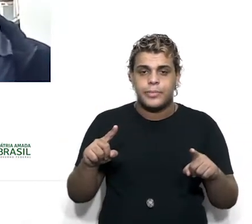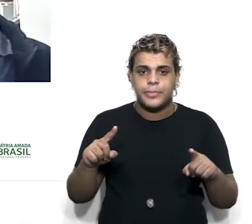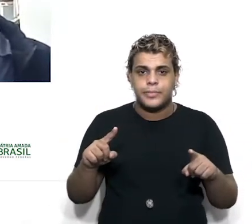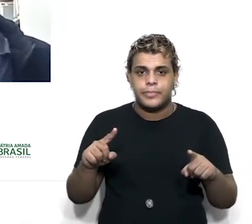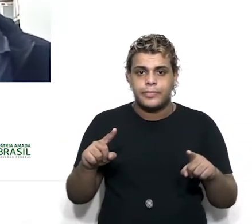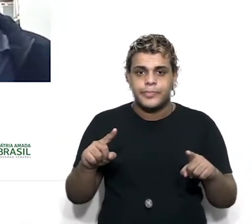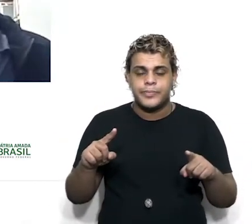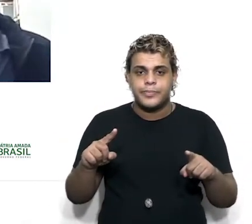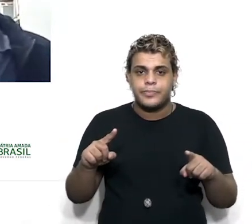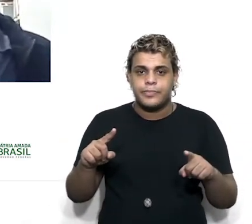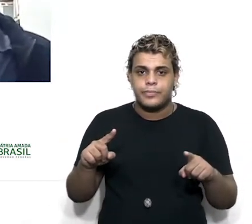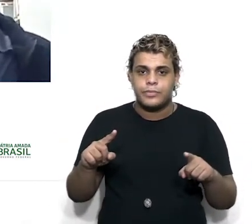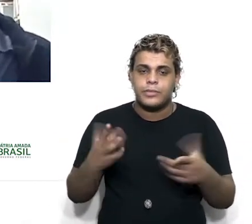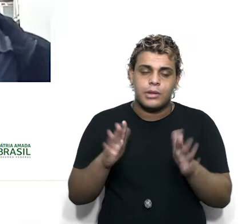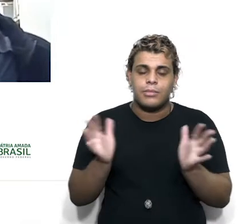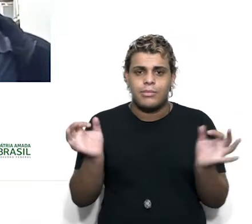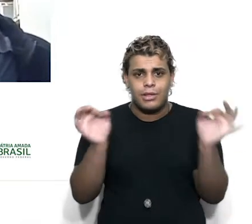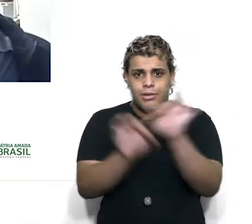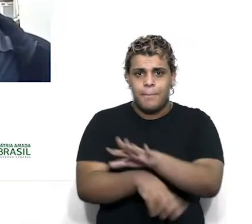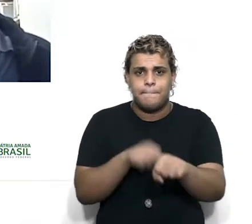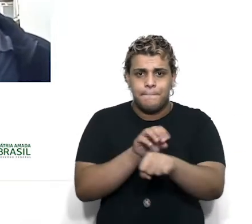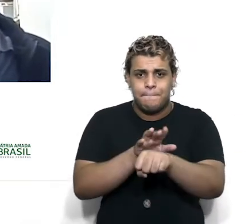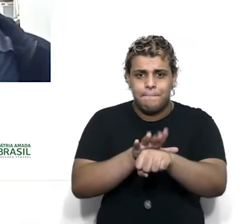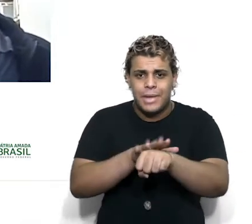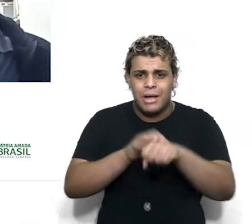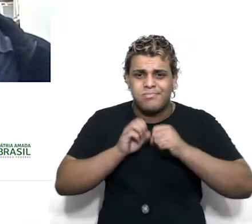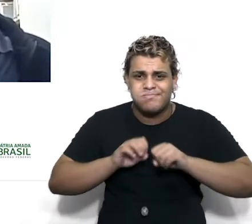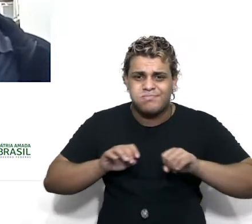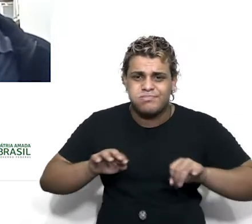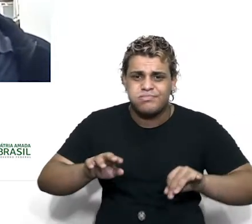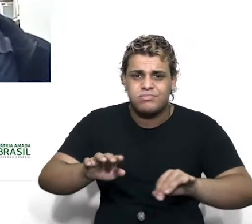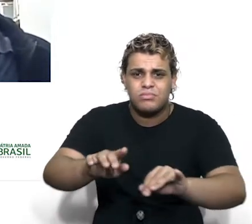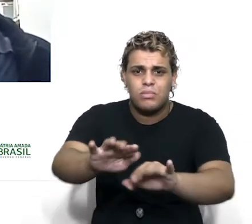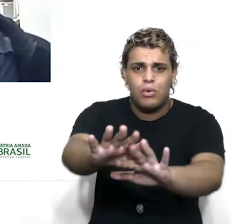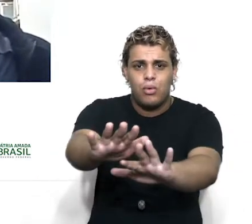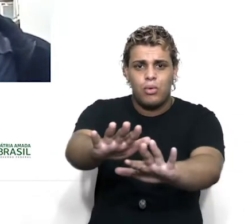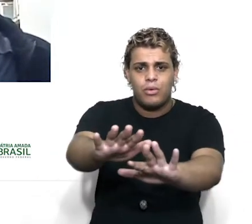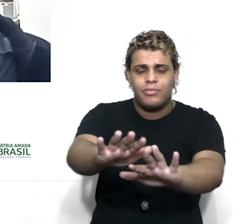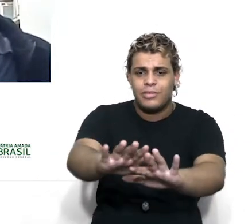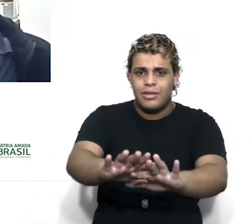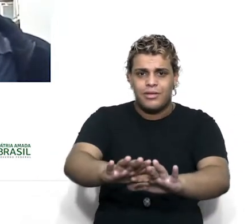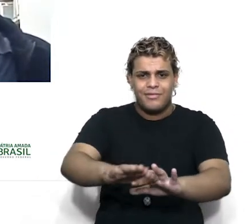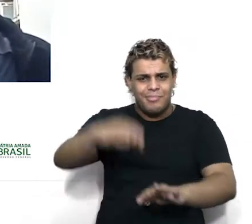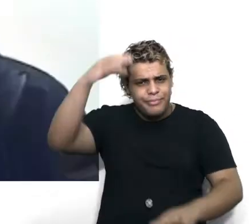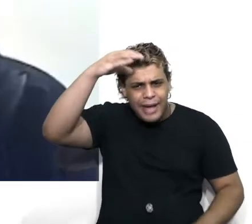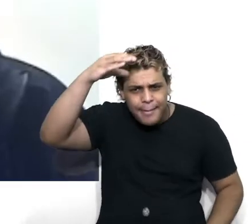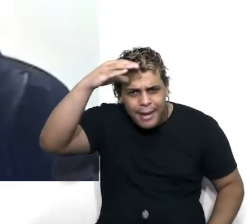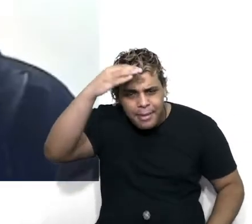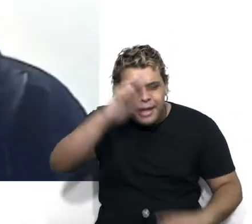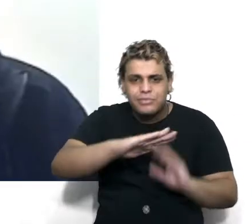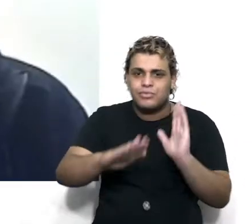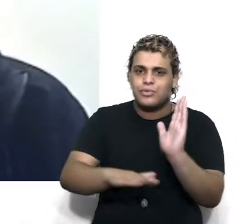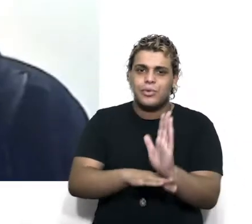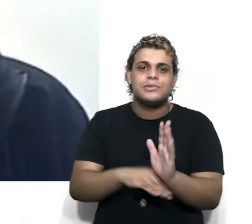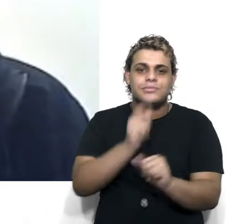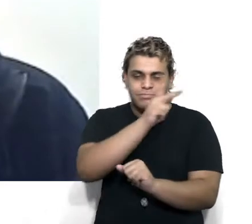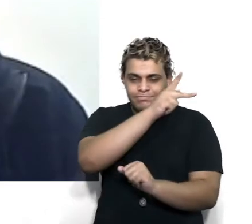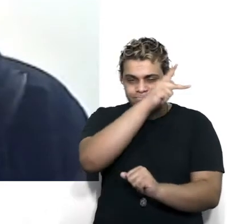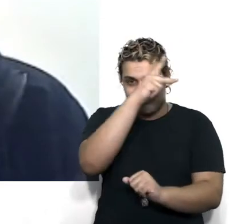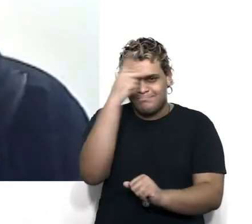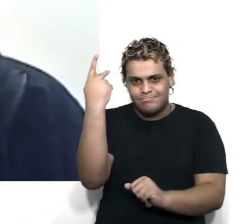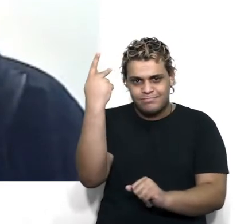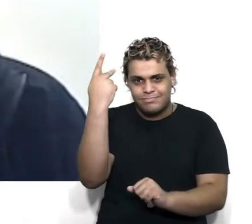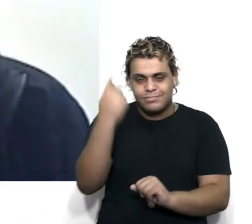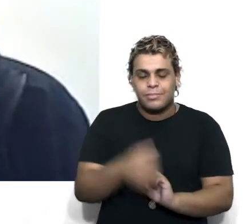pandemia, enfim, vai-nos sentar a todos, não é? Parece que é um bicho pequenino que nos